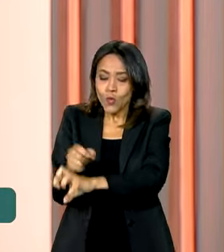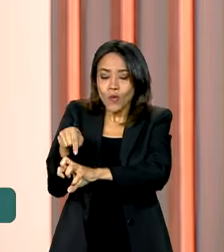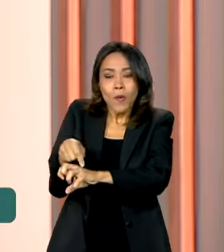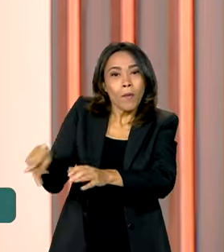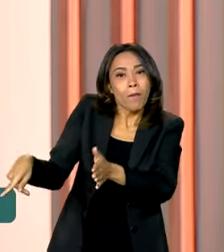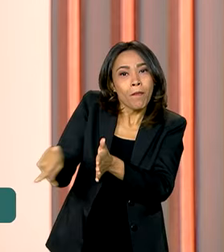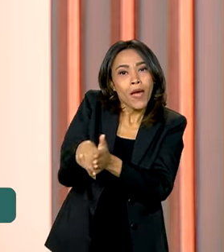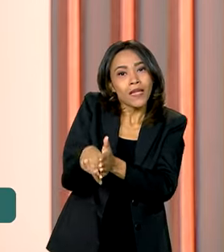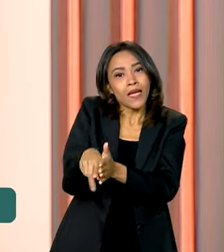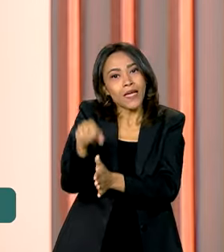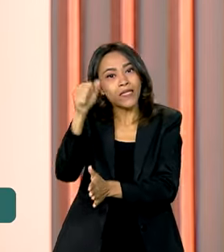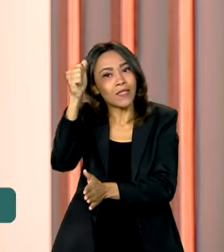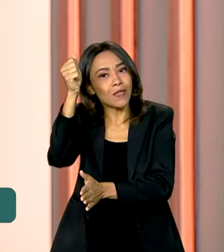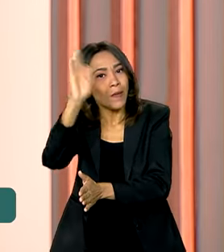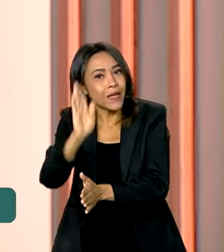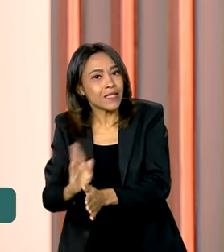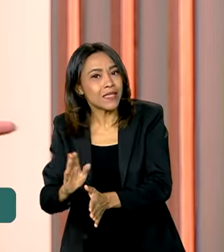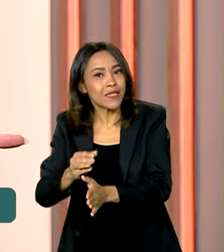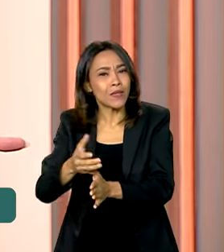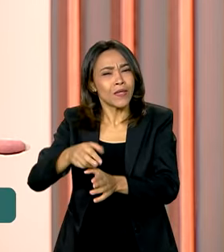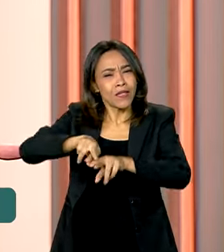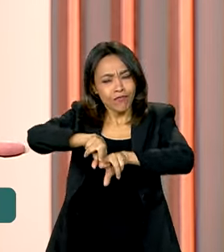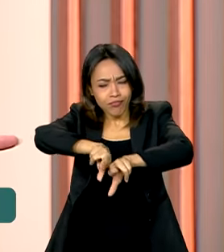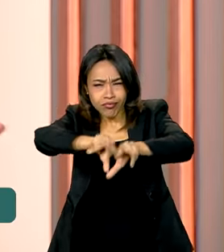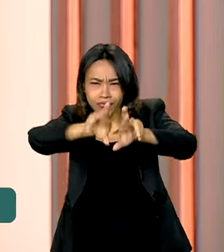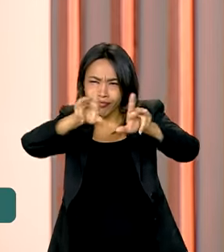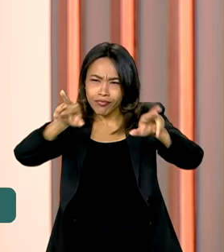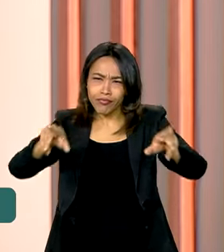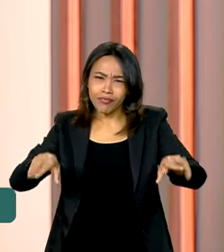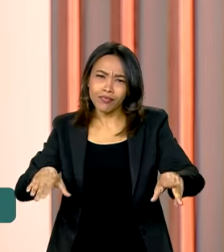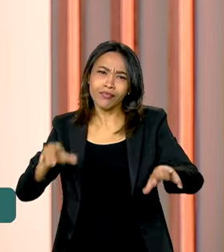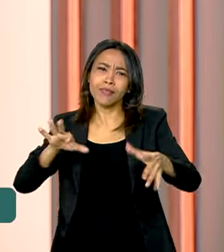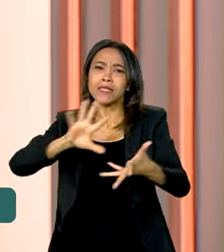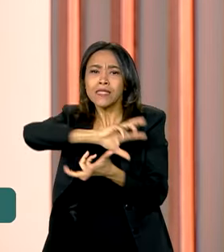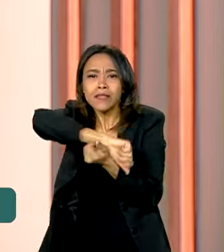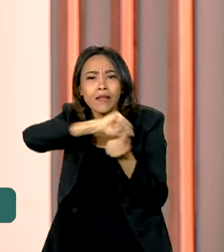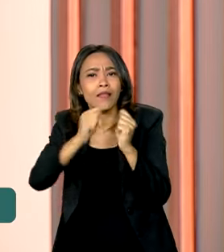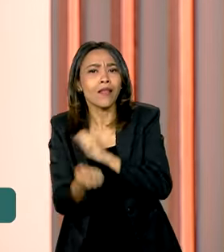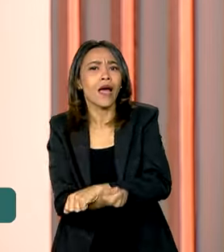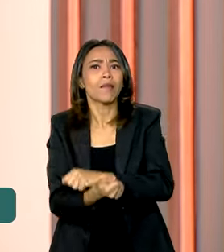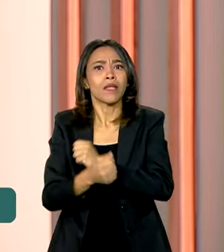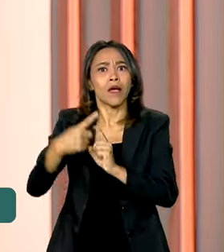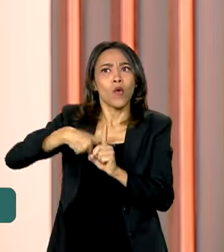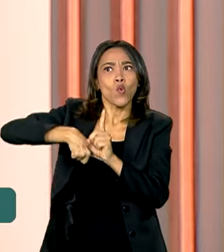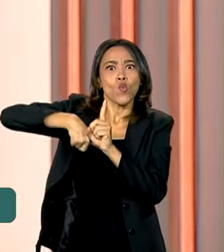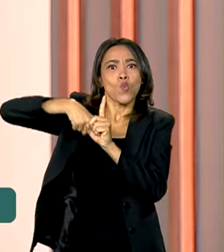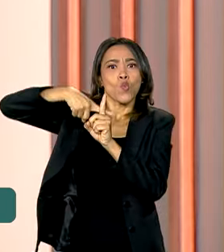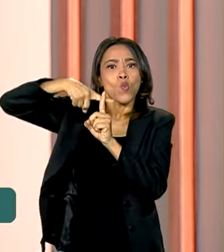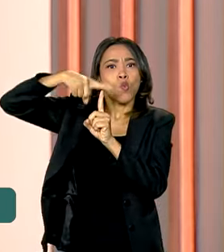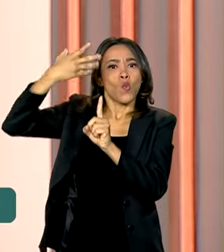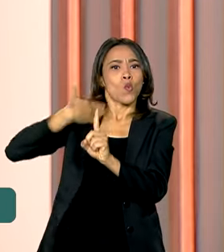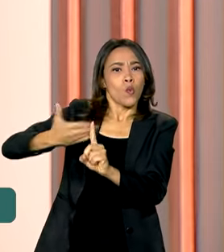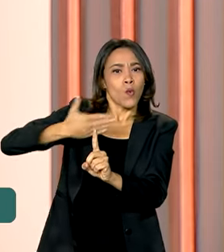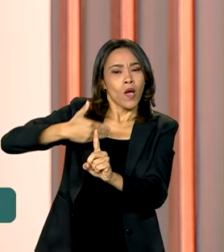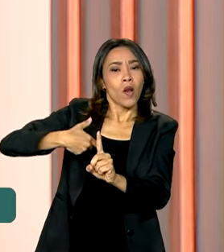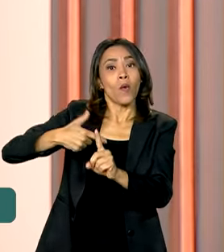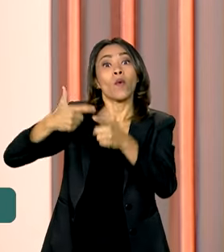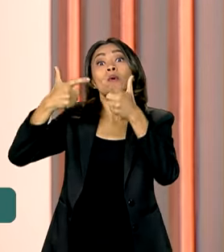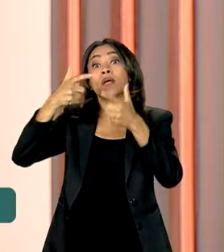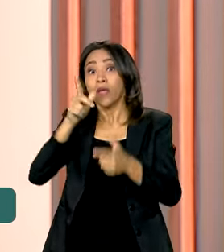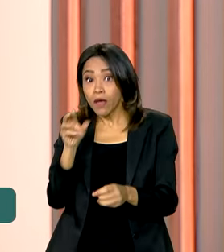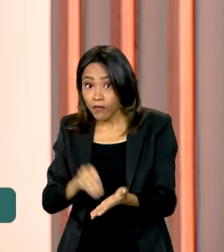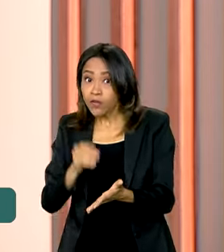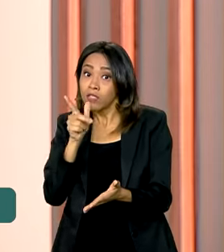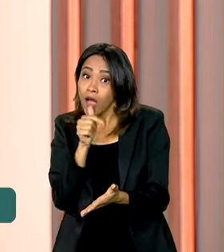com biodiversidade adaptada às altas temperaturas e à falta de água. Em Pernambuco, onde esse tipo de